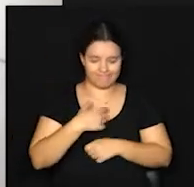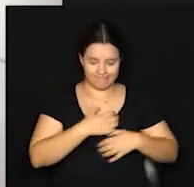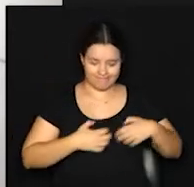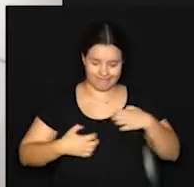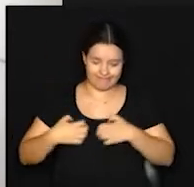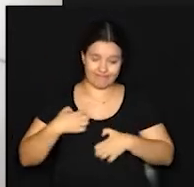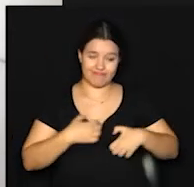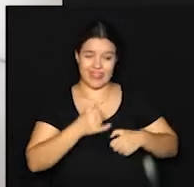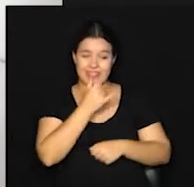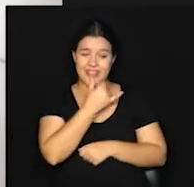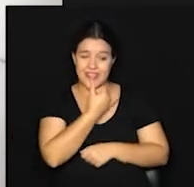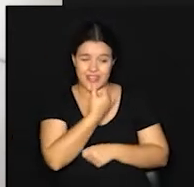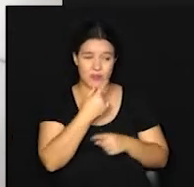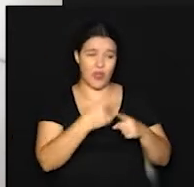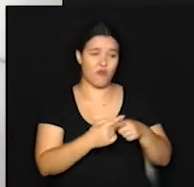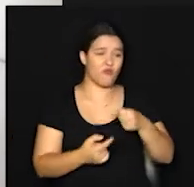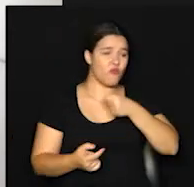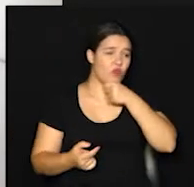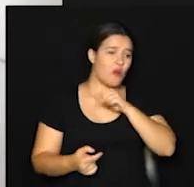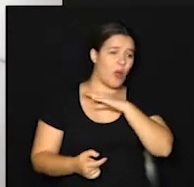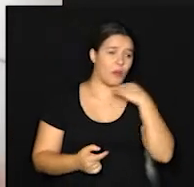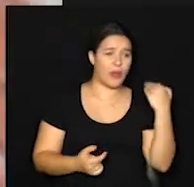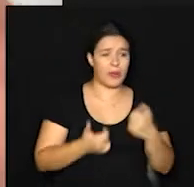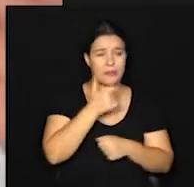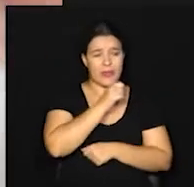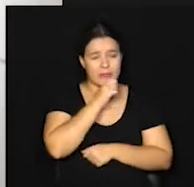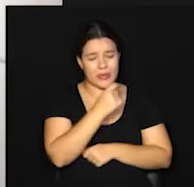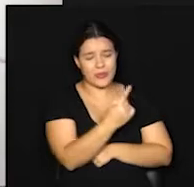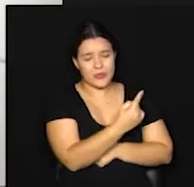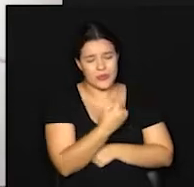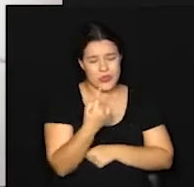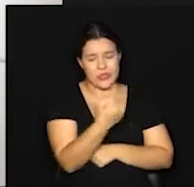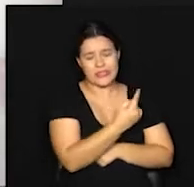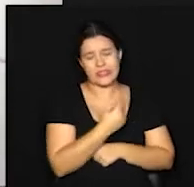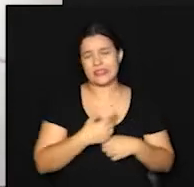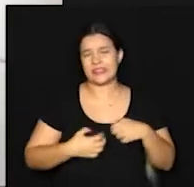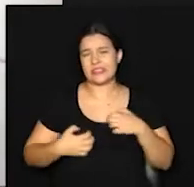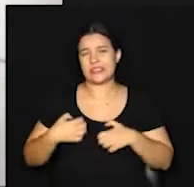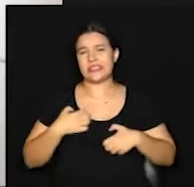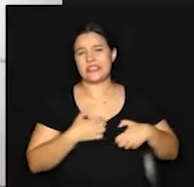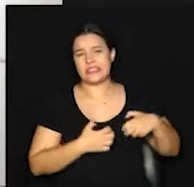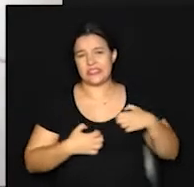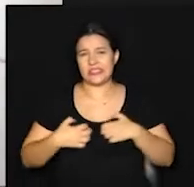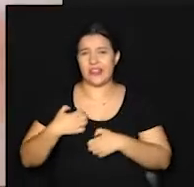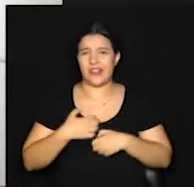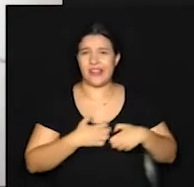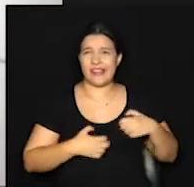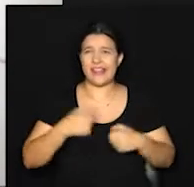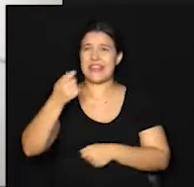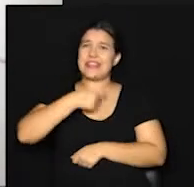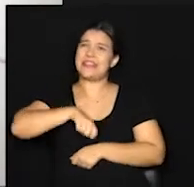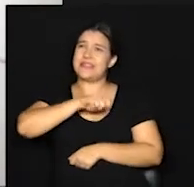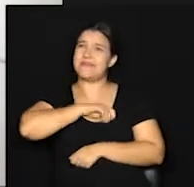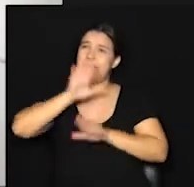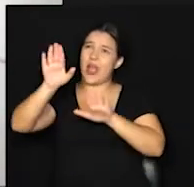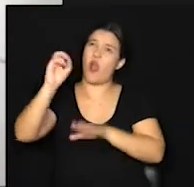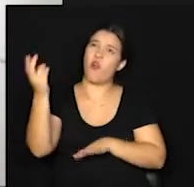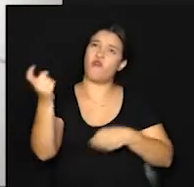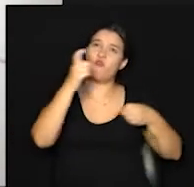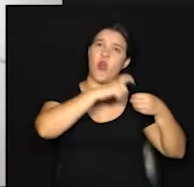sentimentalmente abalada pela perda da minha avó, e aí estava naqueles questionamentos, será que está certo ficar aqui? Será que eu fico aqui? Será que eu volto para o